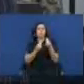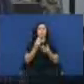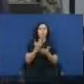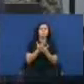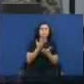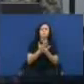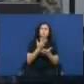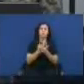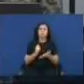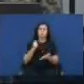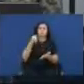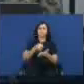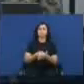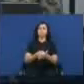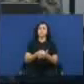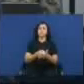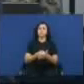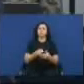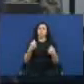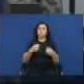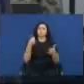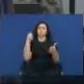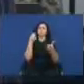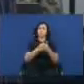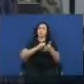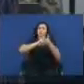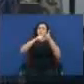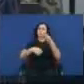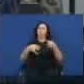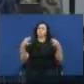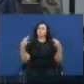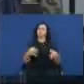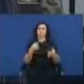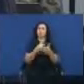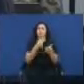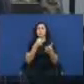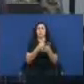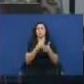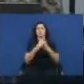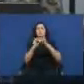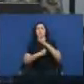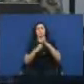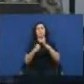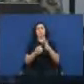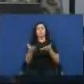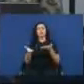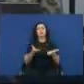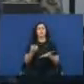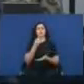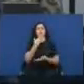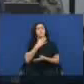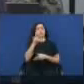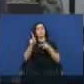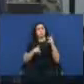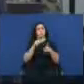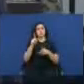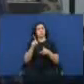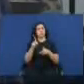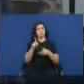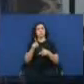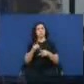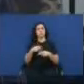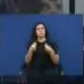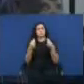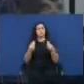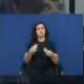medida enérgica para que essa empresa pode cumprir esse contrato, cumprir com a sua obrigação para atender bem o cidadão, dando segurança,